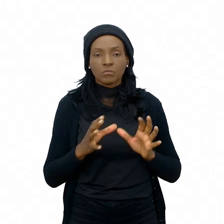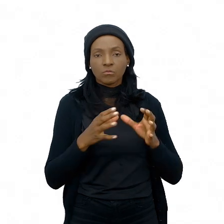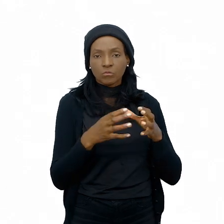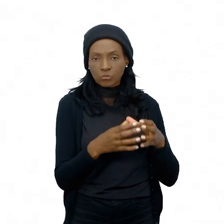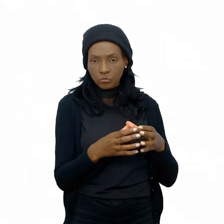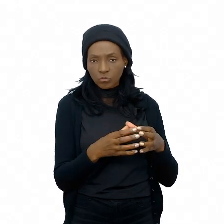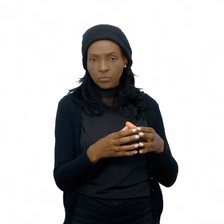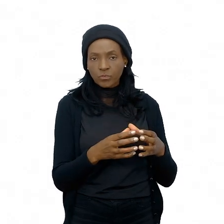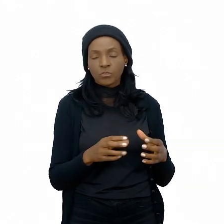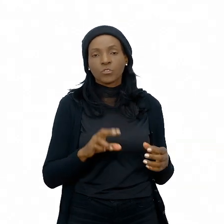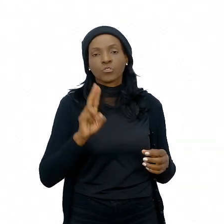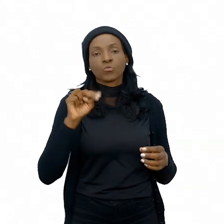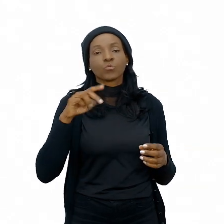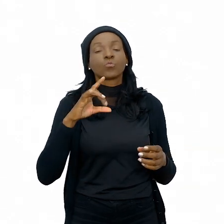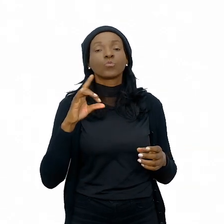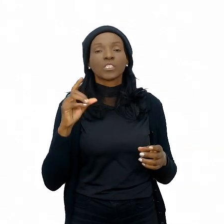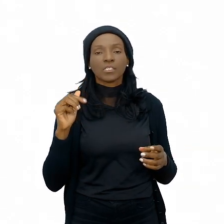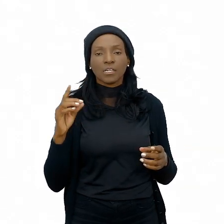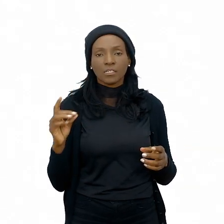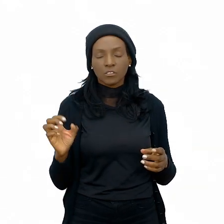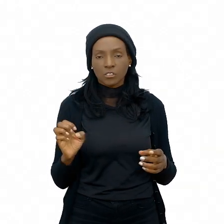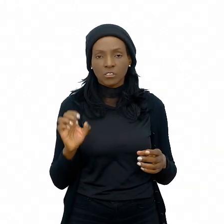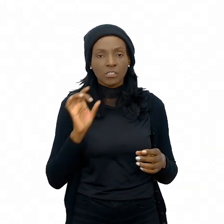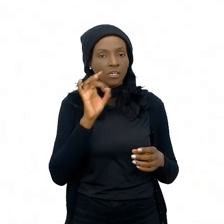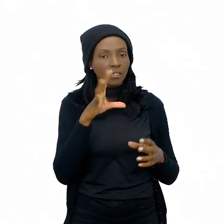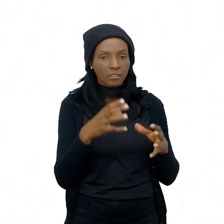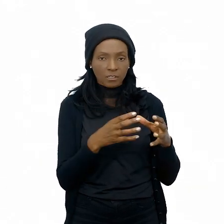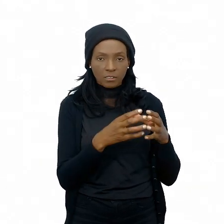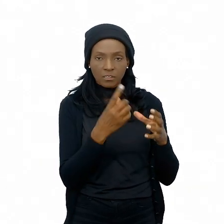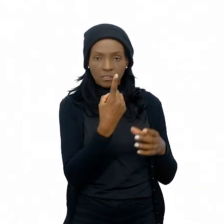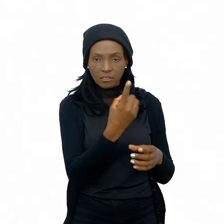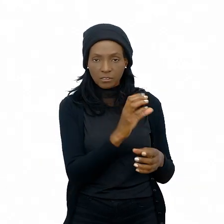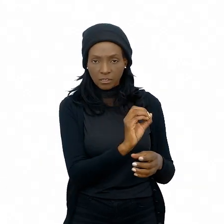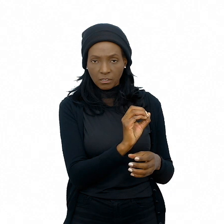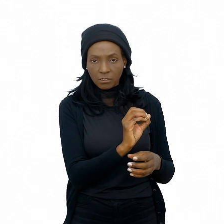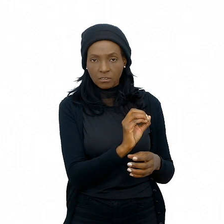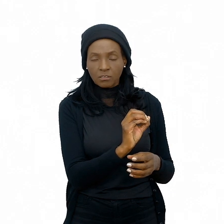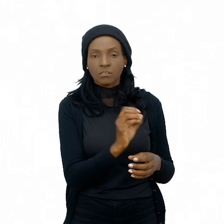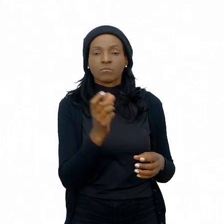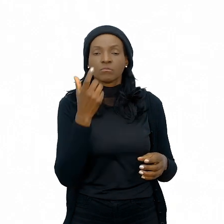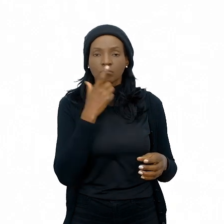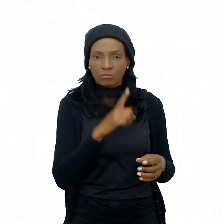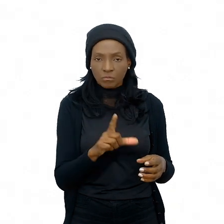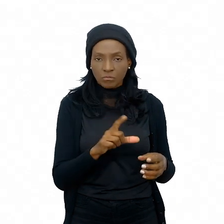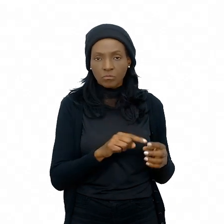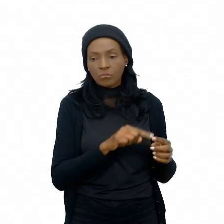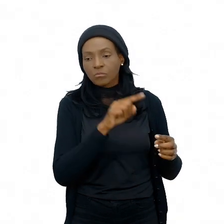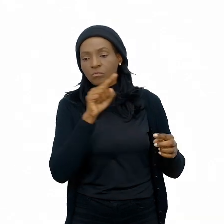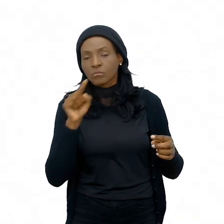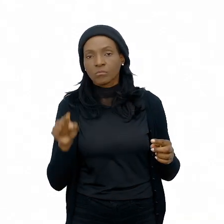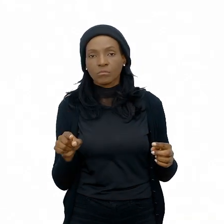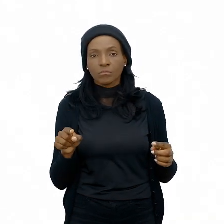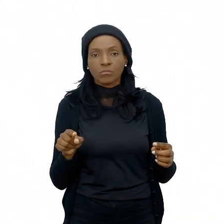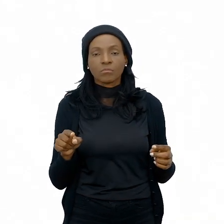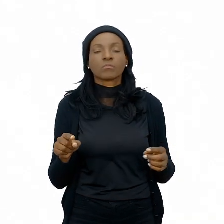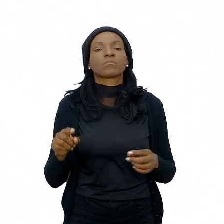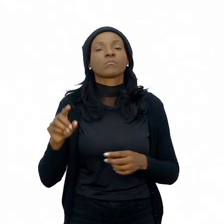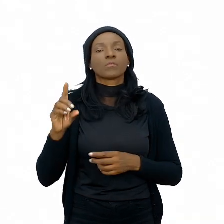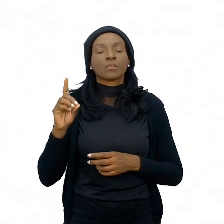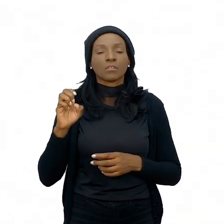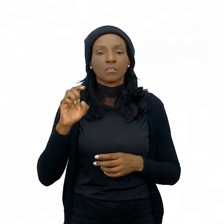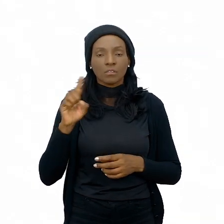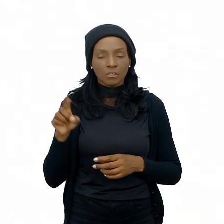agrupamento de unidades. A cada 10 unidades, eu consigo ir para a dezena.